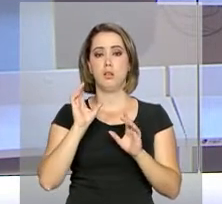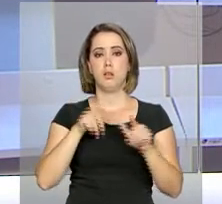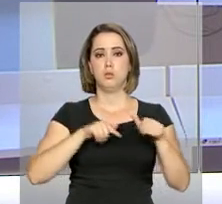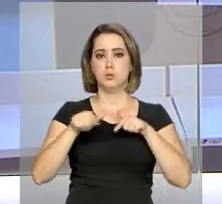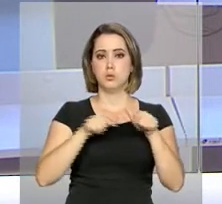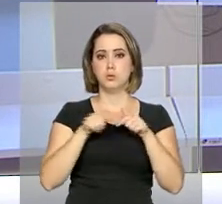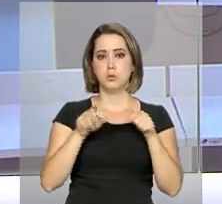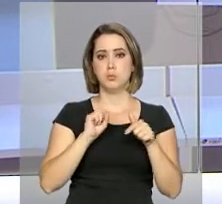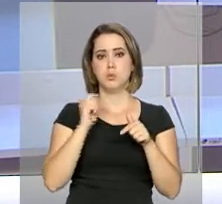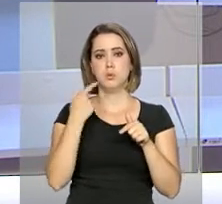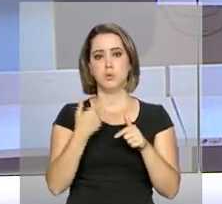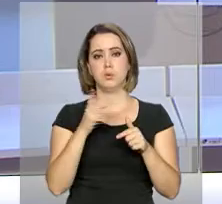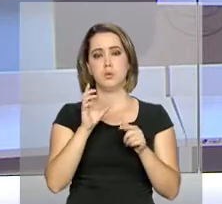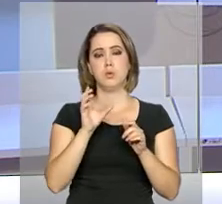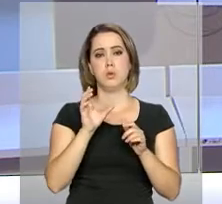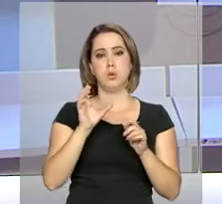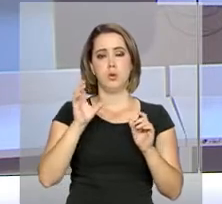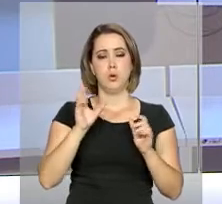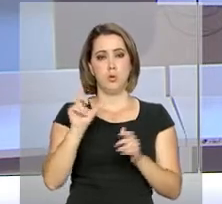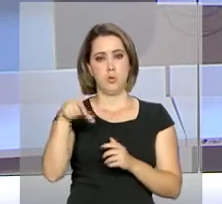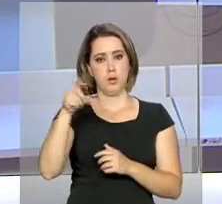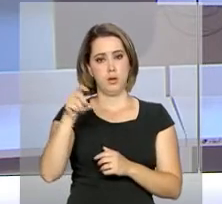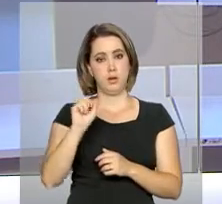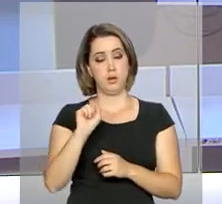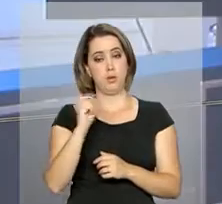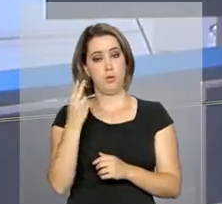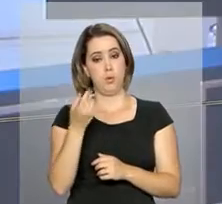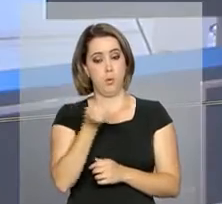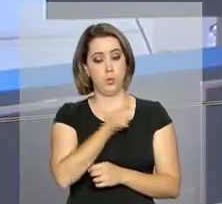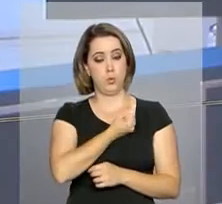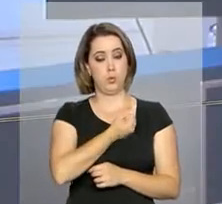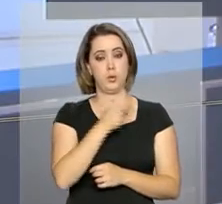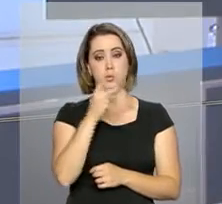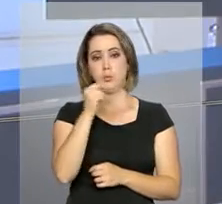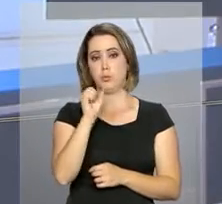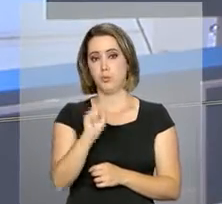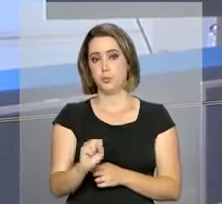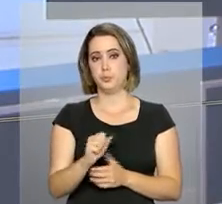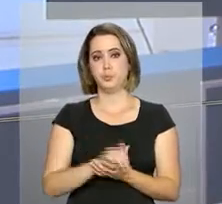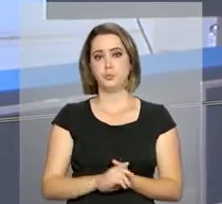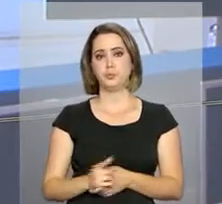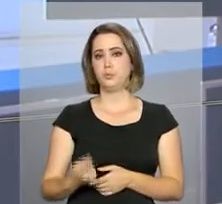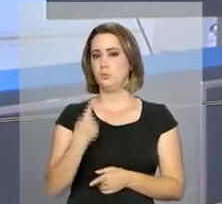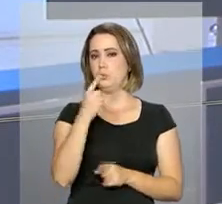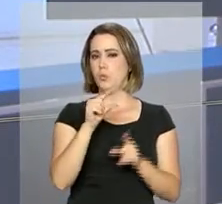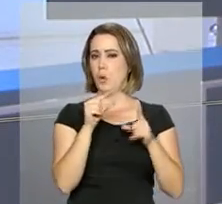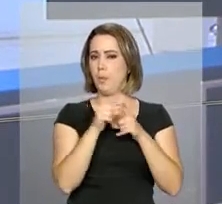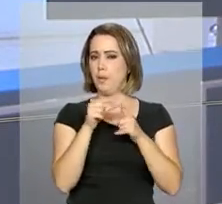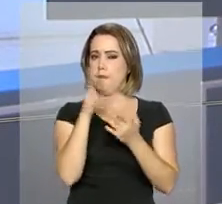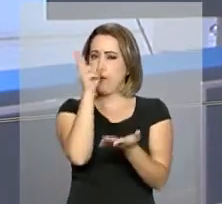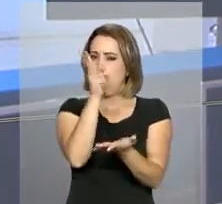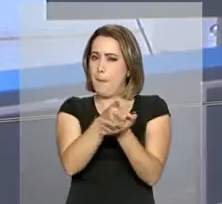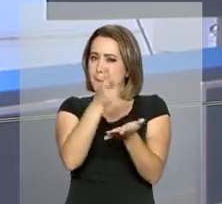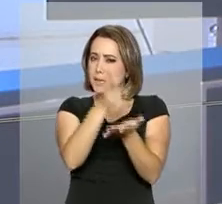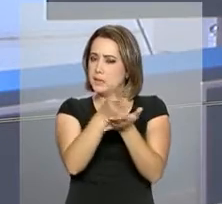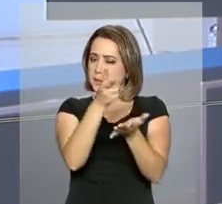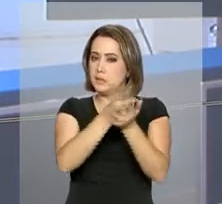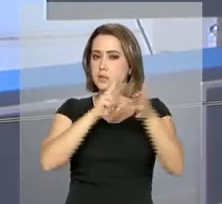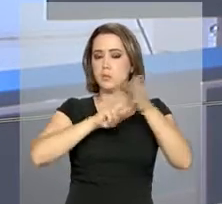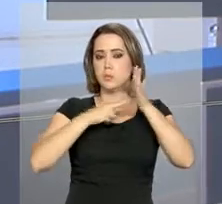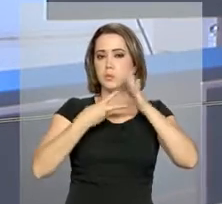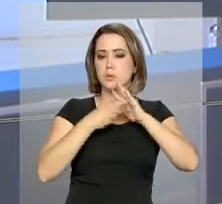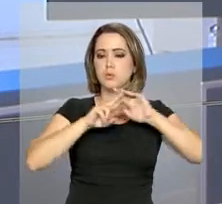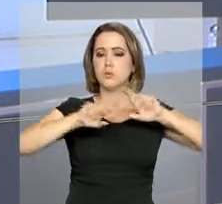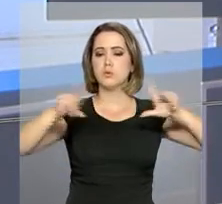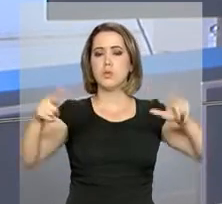de trabalho e o cartão ou número do PIS. Uma palavra com o mesmo sentido em várias